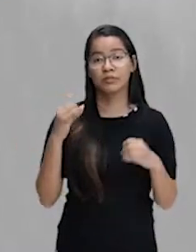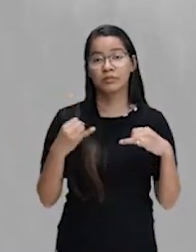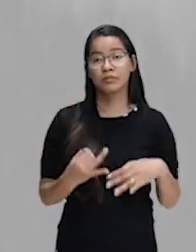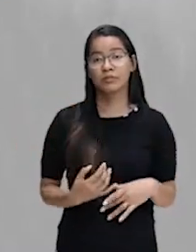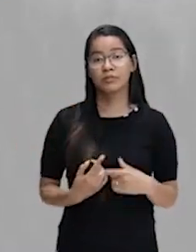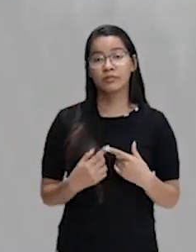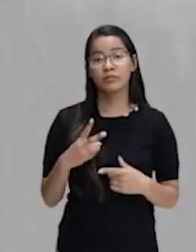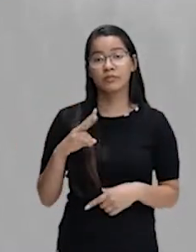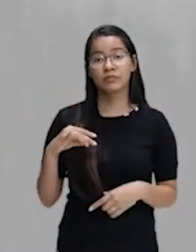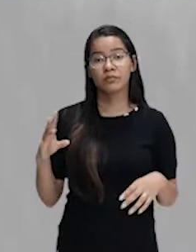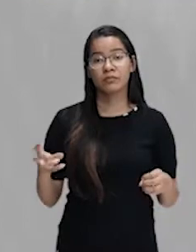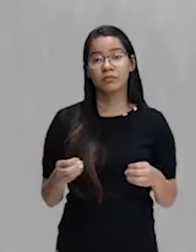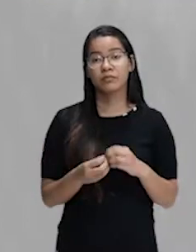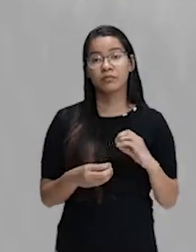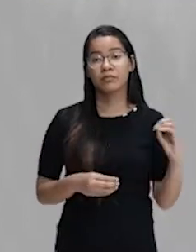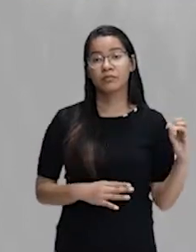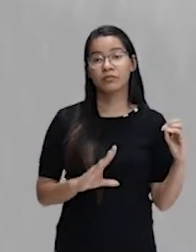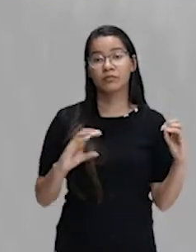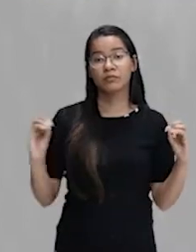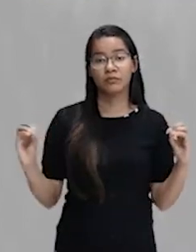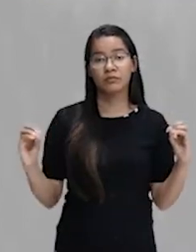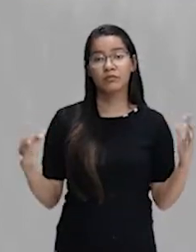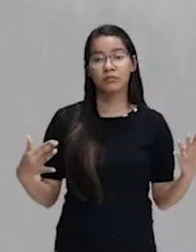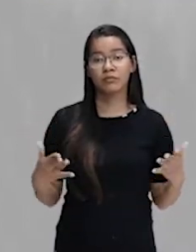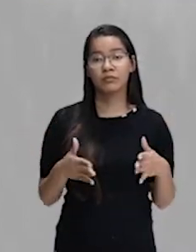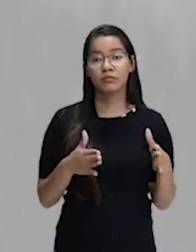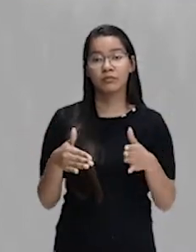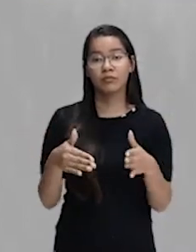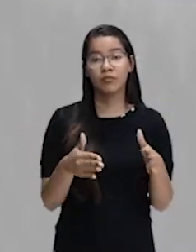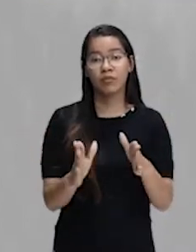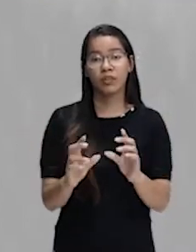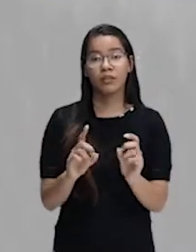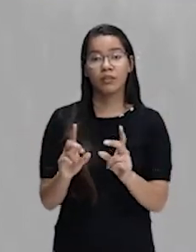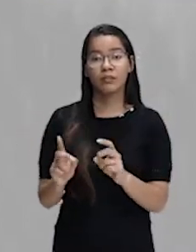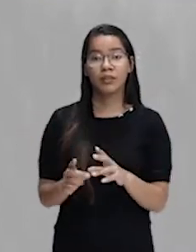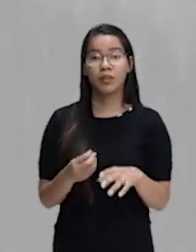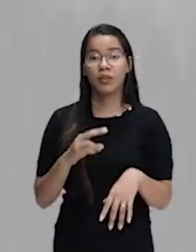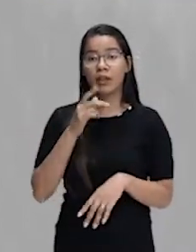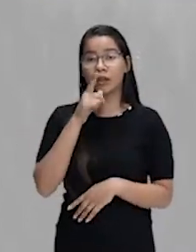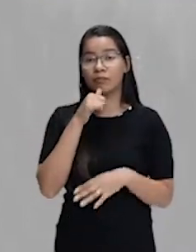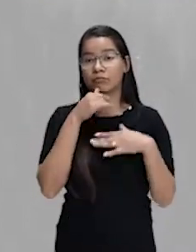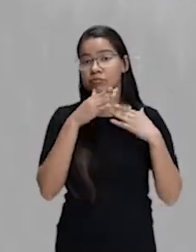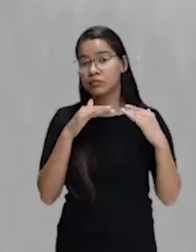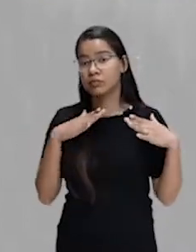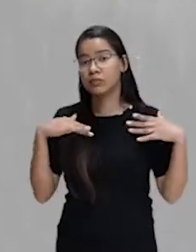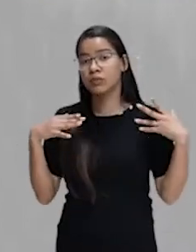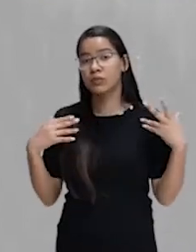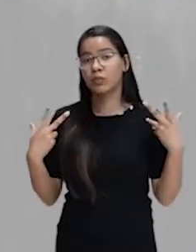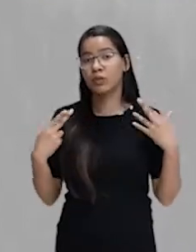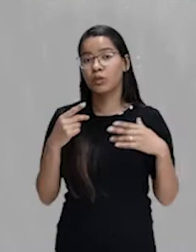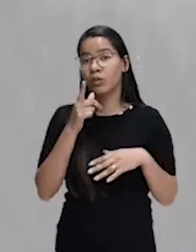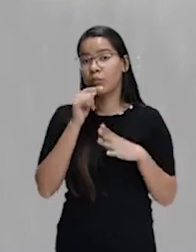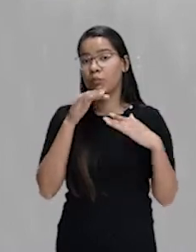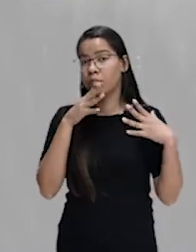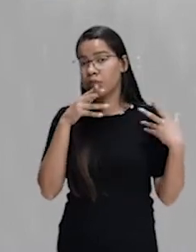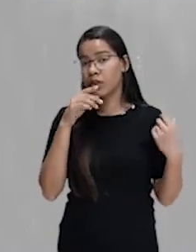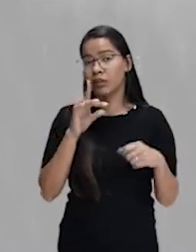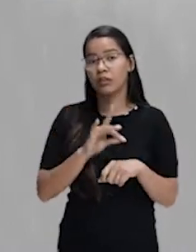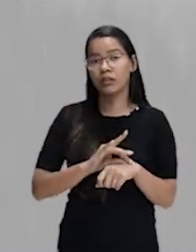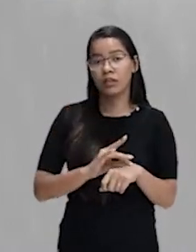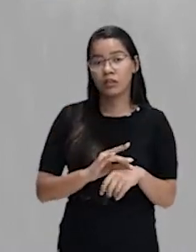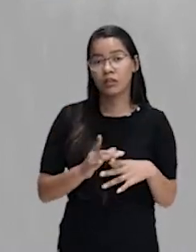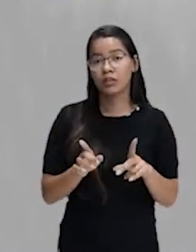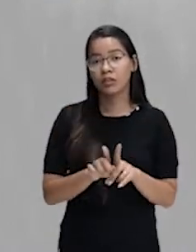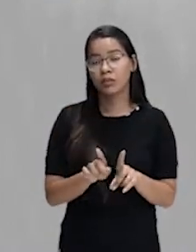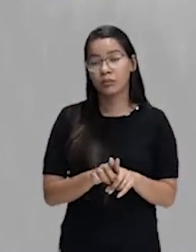aproximar o Ocidente do Oriente, a partir de rotas comerciais, rotas marítimas, como a Rota do Mar Negro, rotas